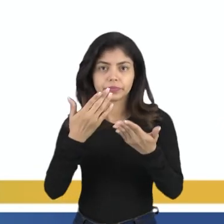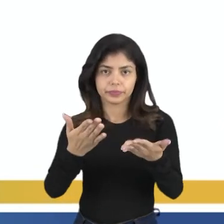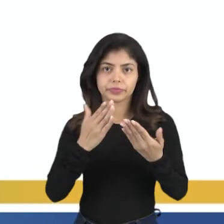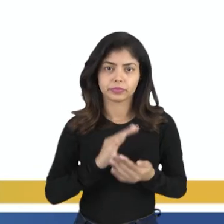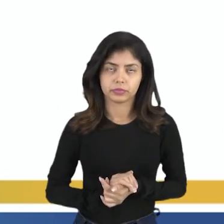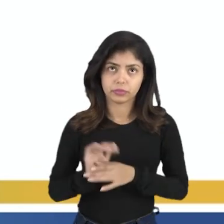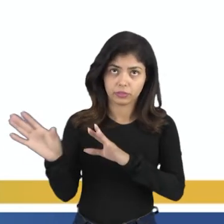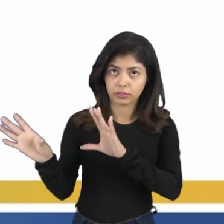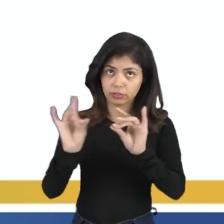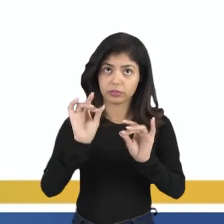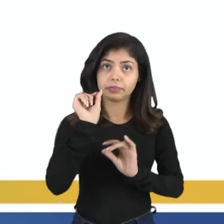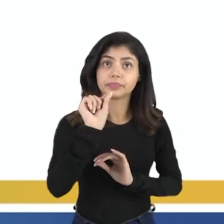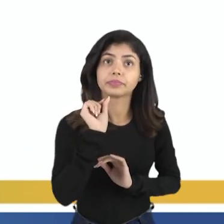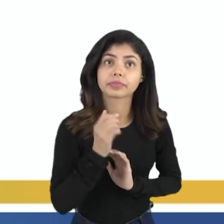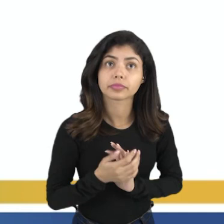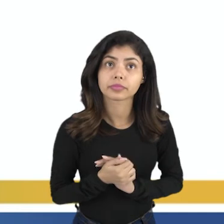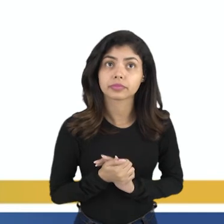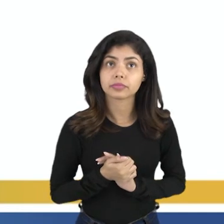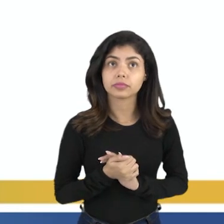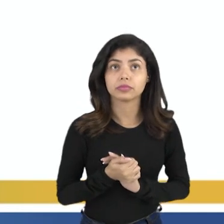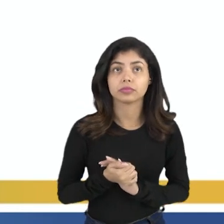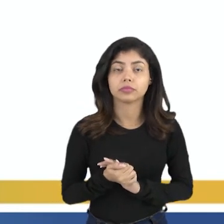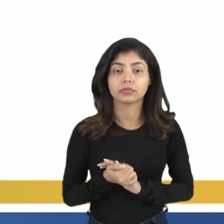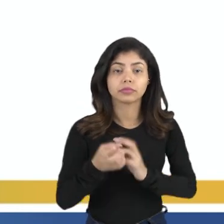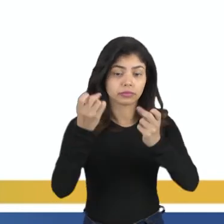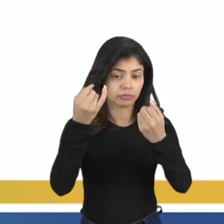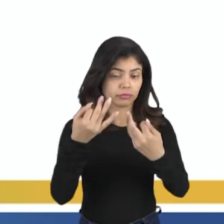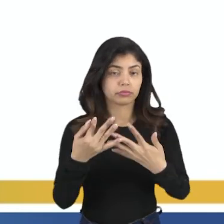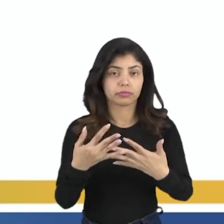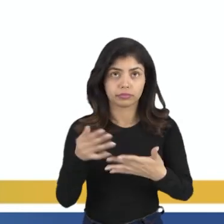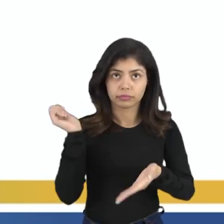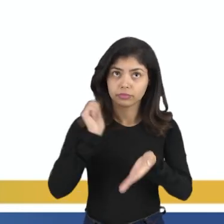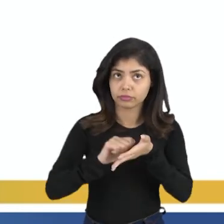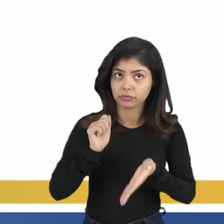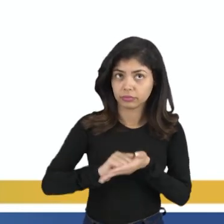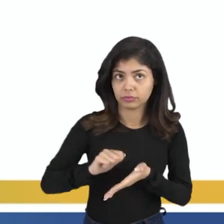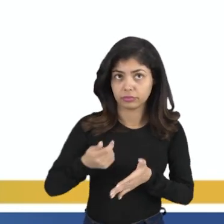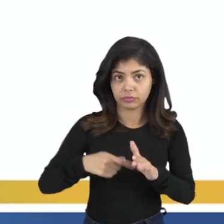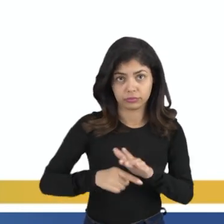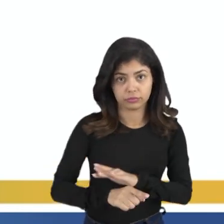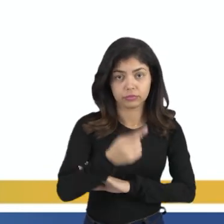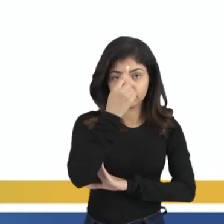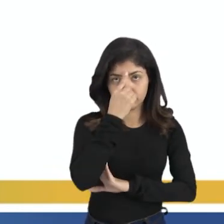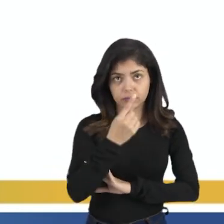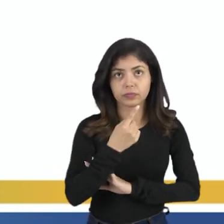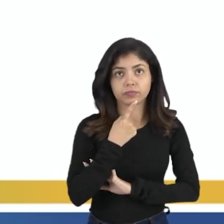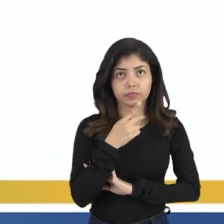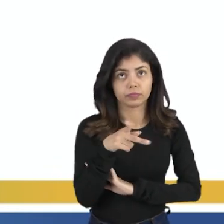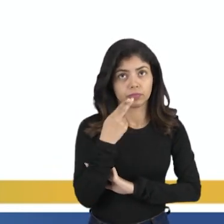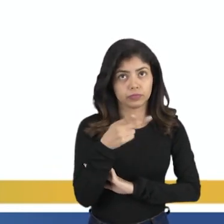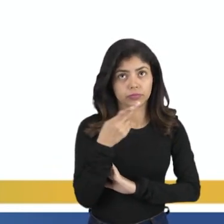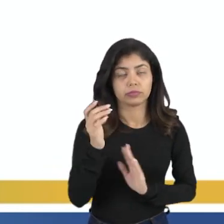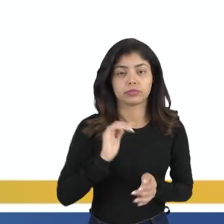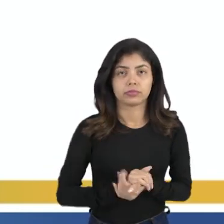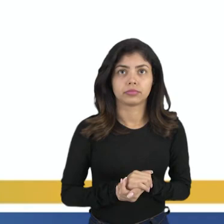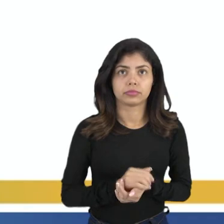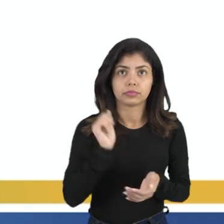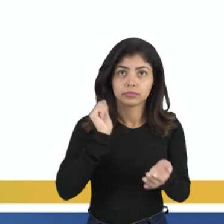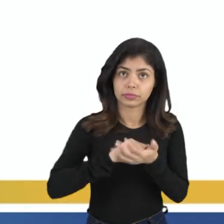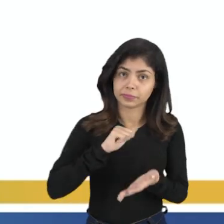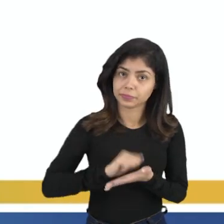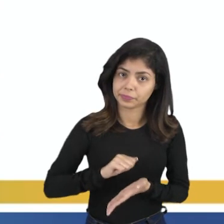imagem, ele traz o quê? Uma menção à própria escrita dentro da imagem, falando sobre o ato